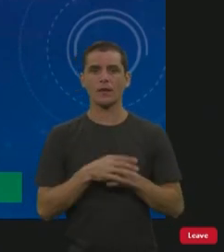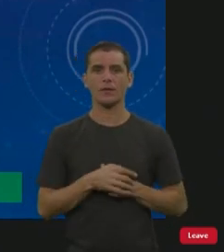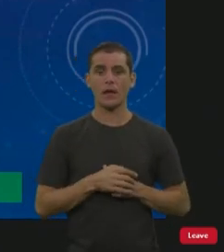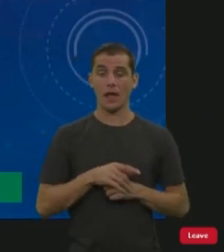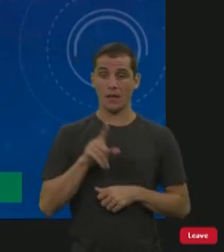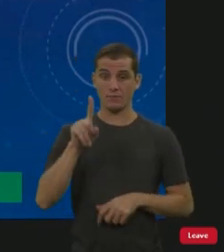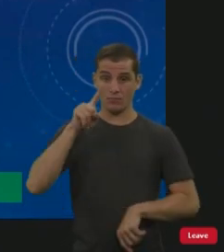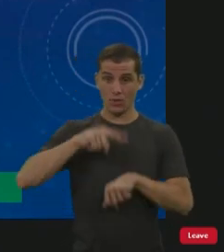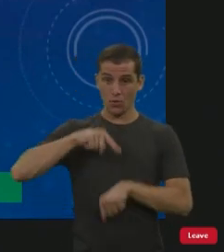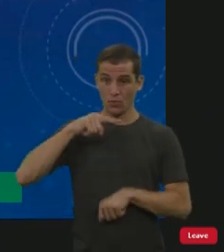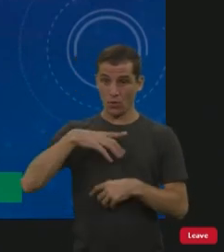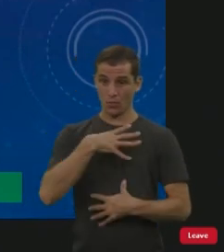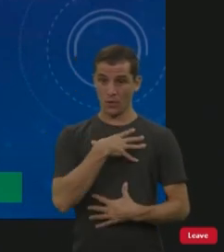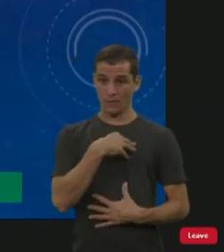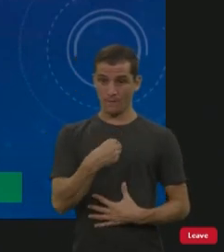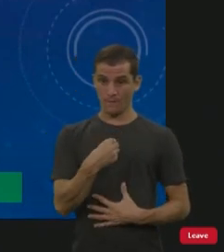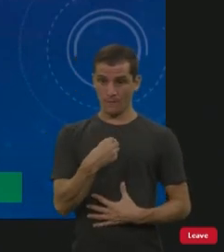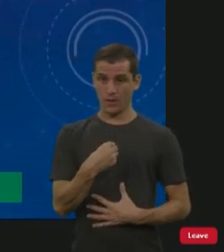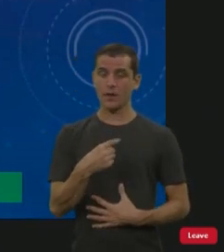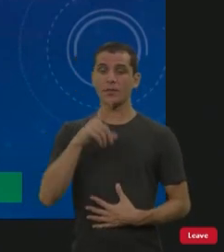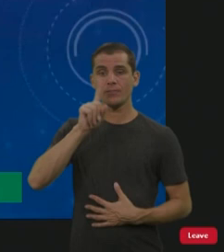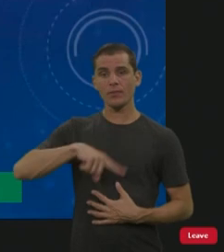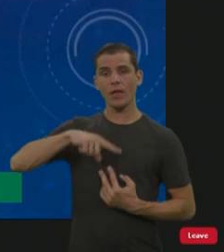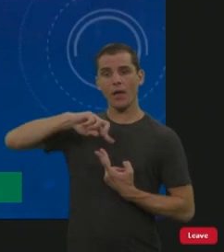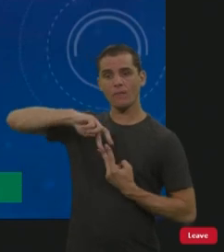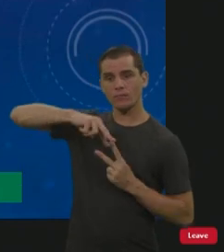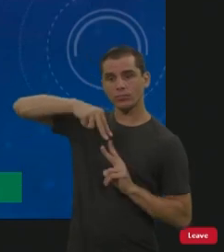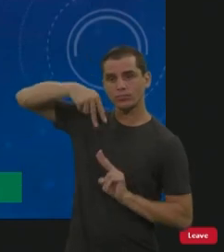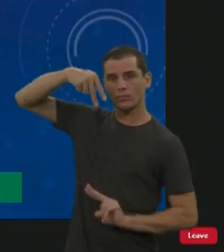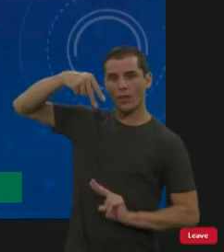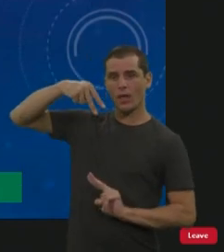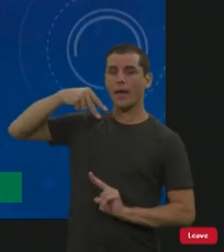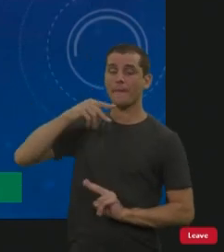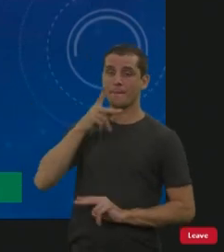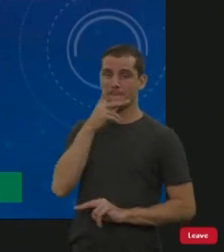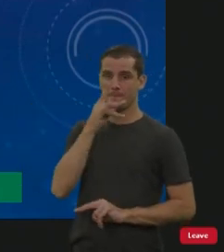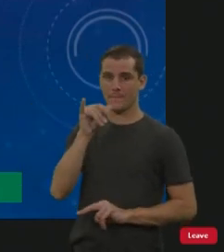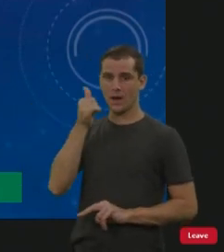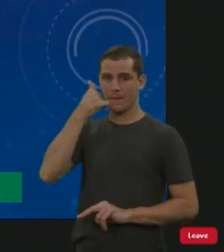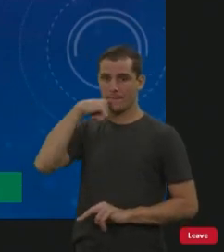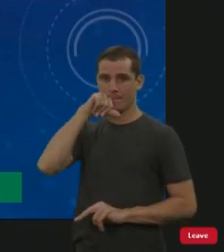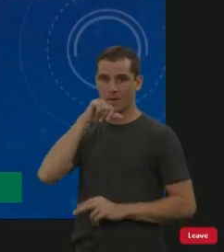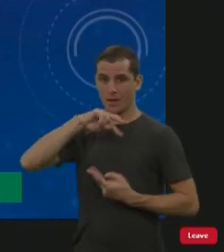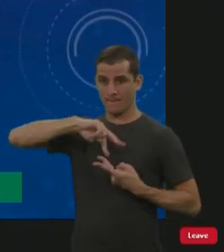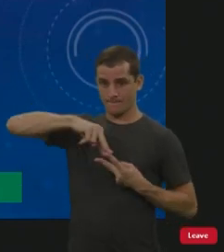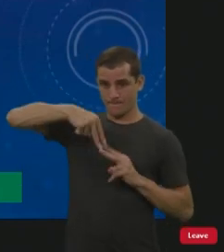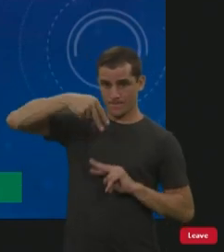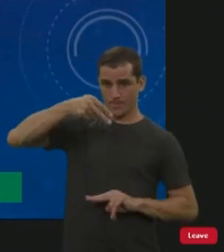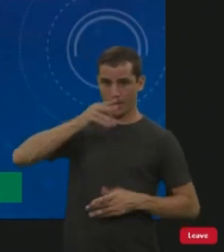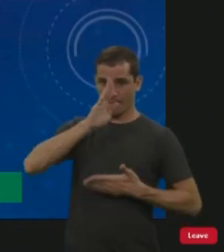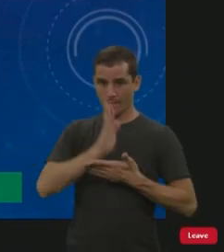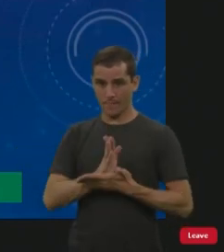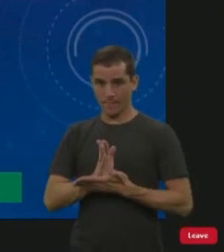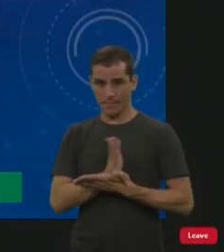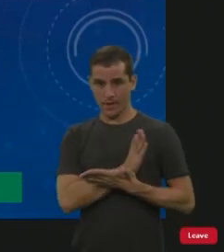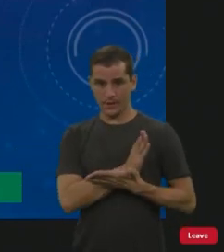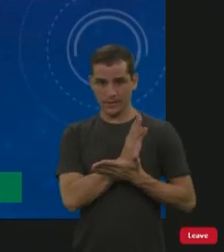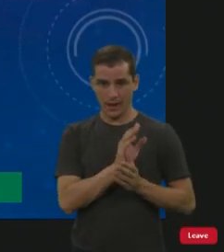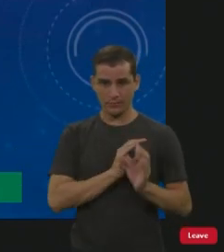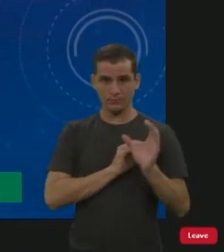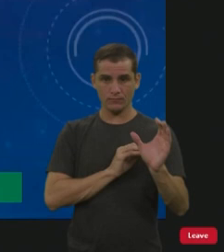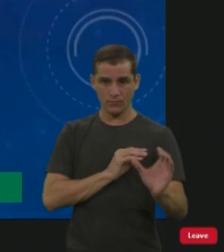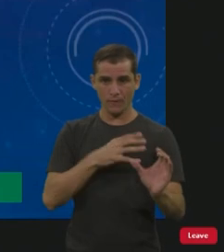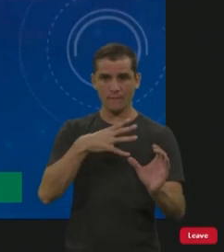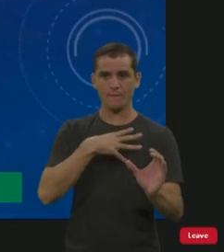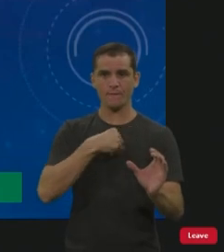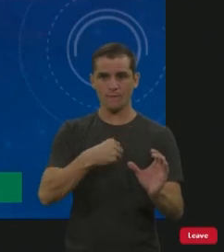a gente doa metade do nosso material genético, né? E aí a gente entra na probabilidade matemática